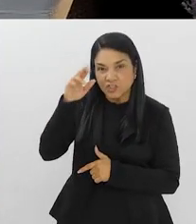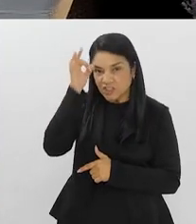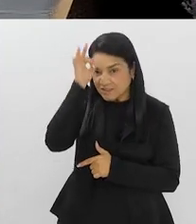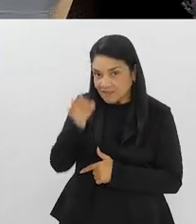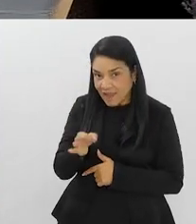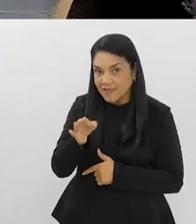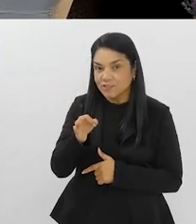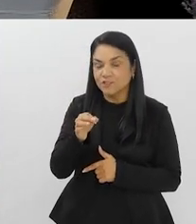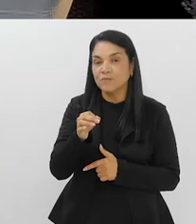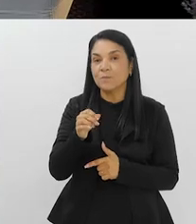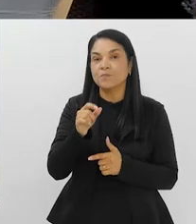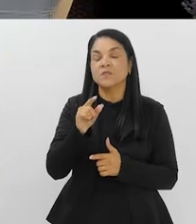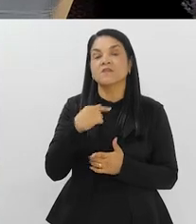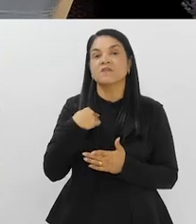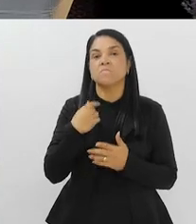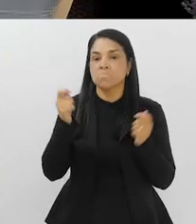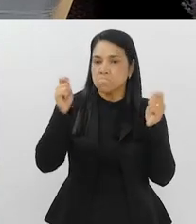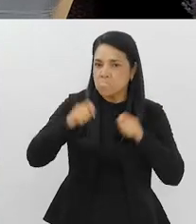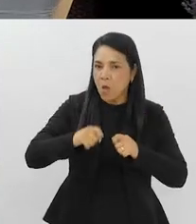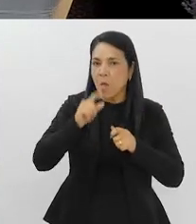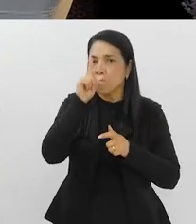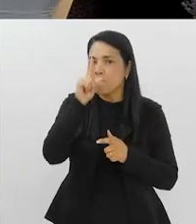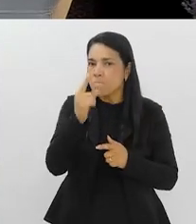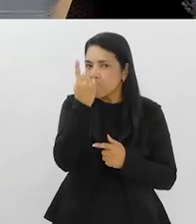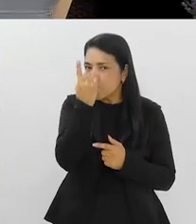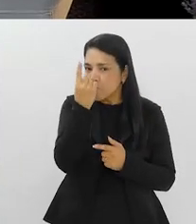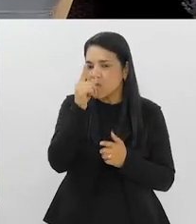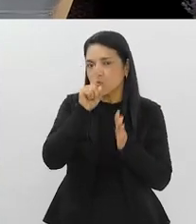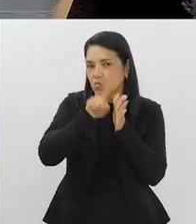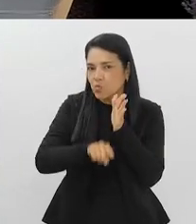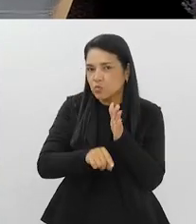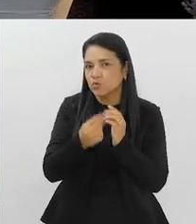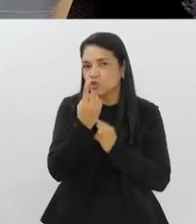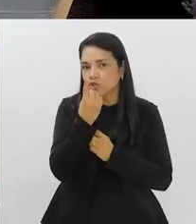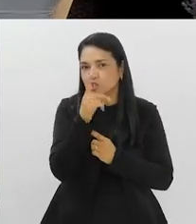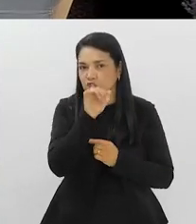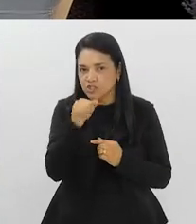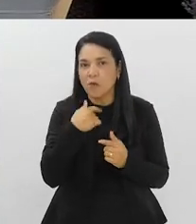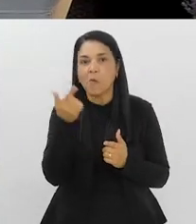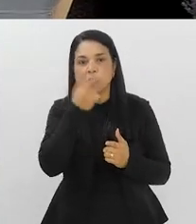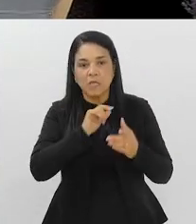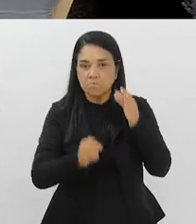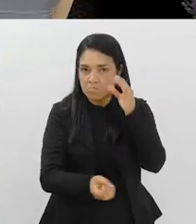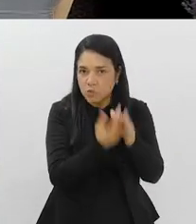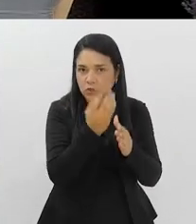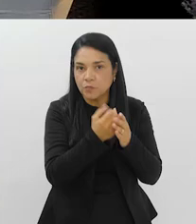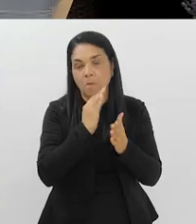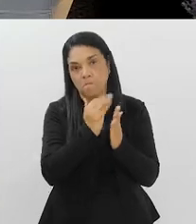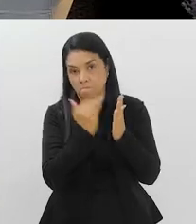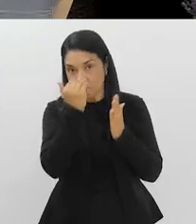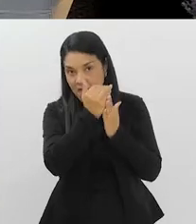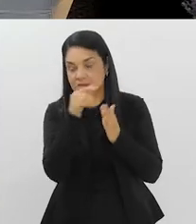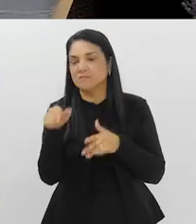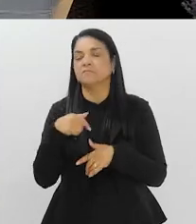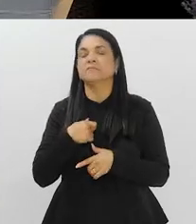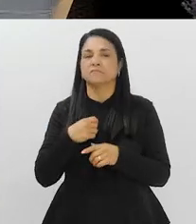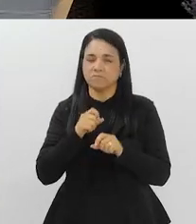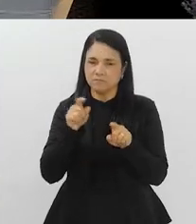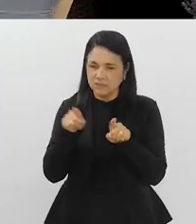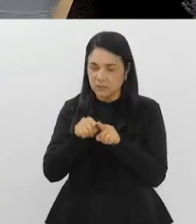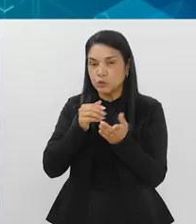que é melhor você trabalhar menos dias e com maior satisfação, enfim, com maior produtividade.